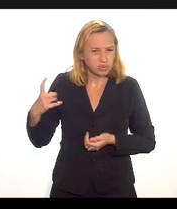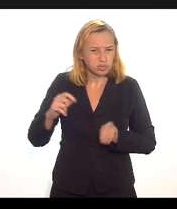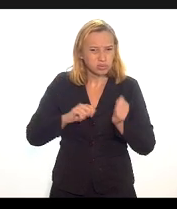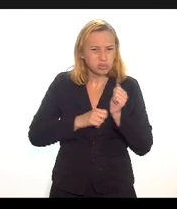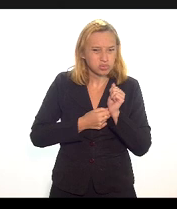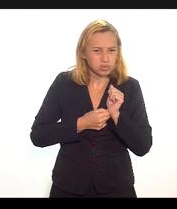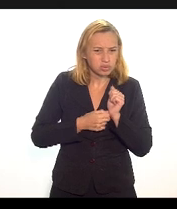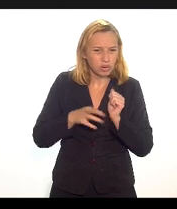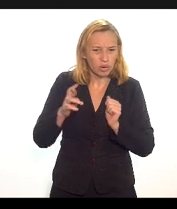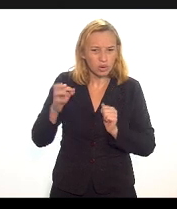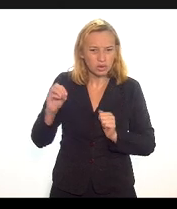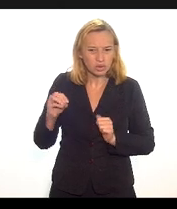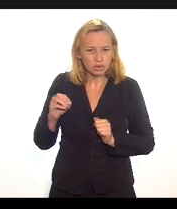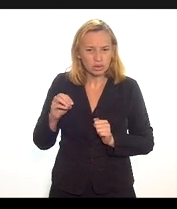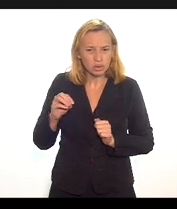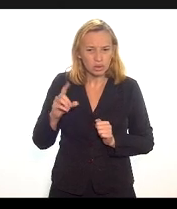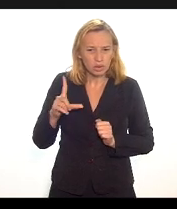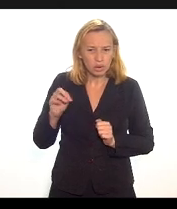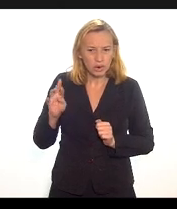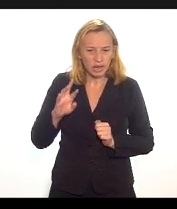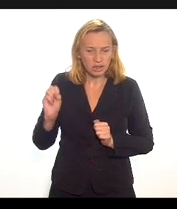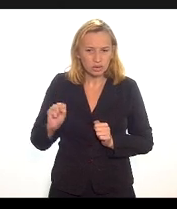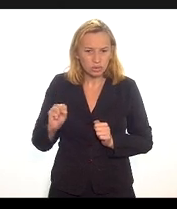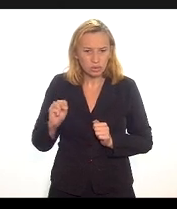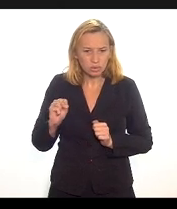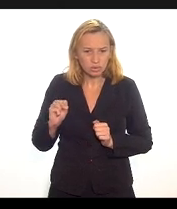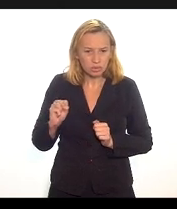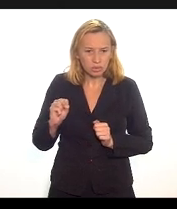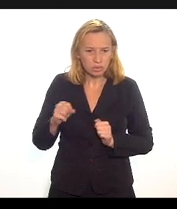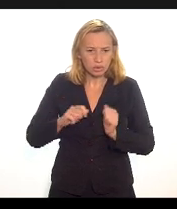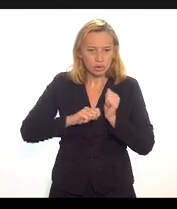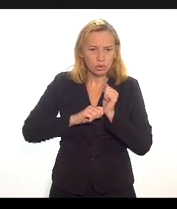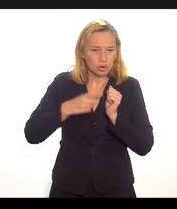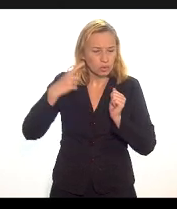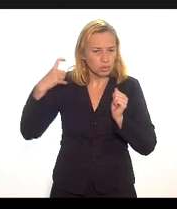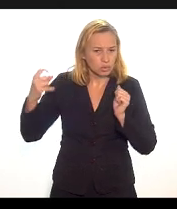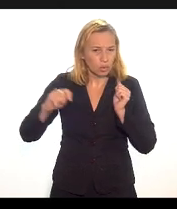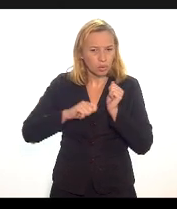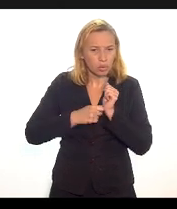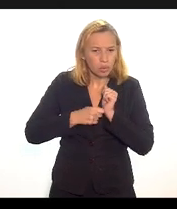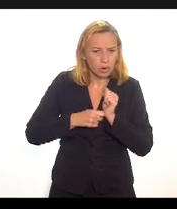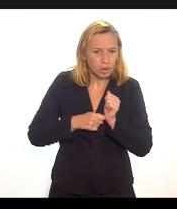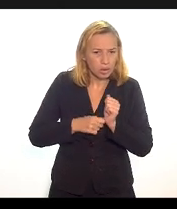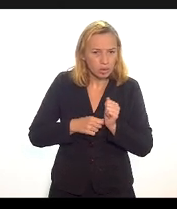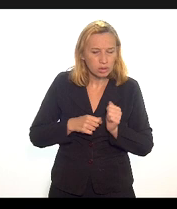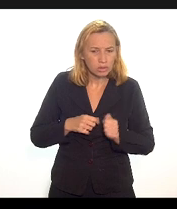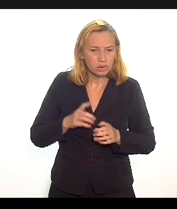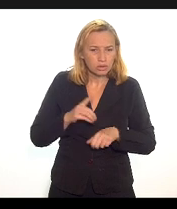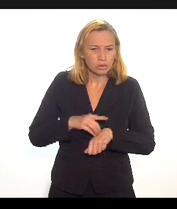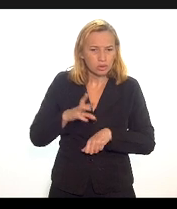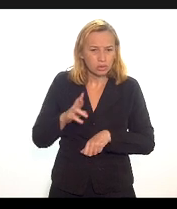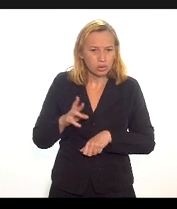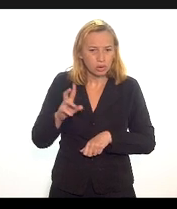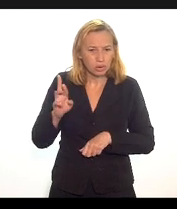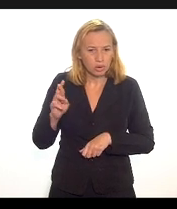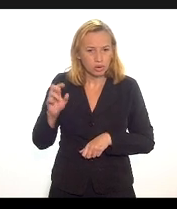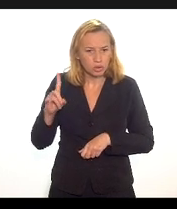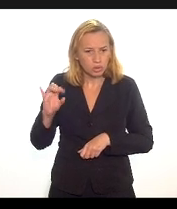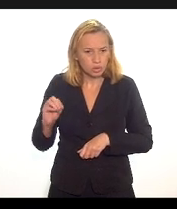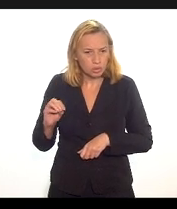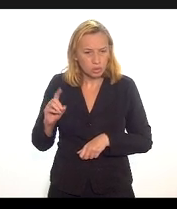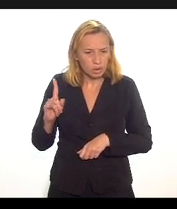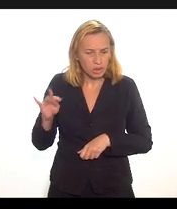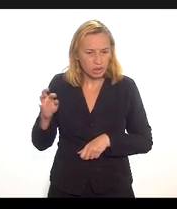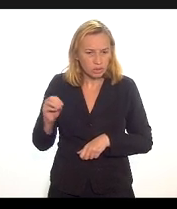Rodrigo Lourenço, fechar seu som. Vetor. Doutor Rodrigo Lourenço, fechar seu som. Vetor